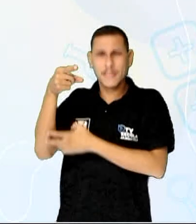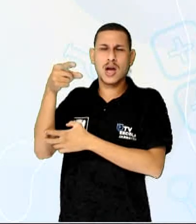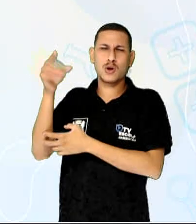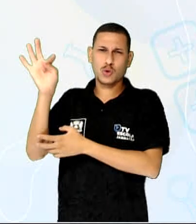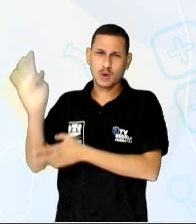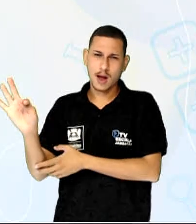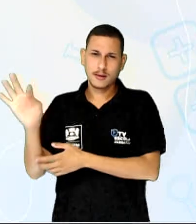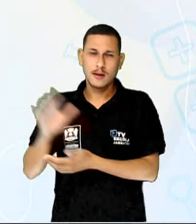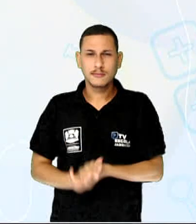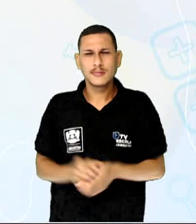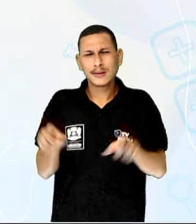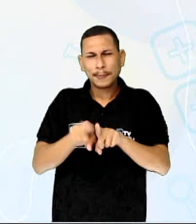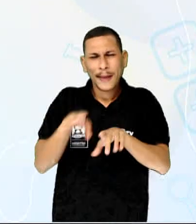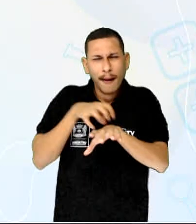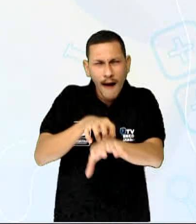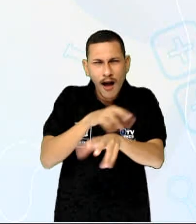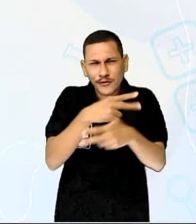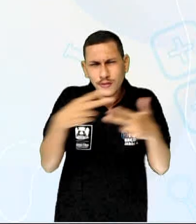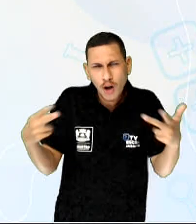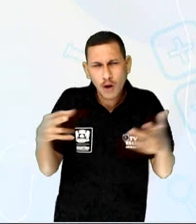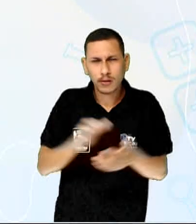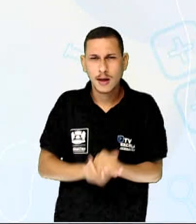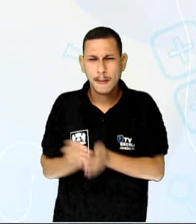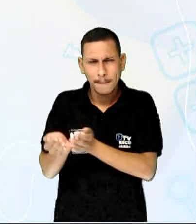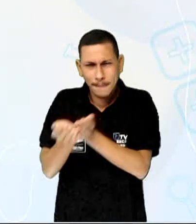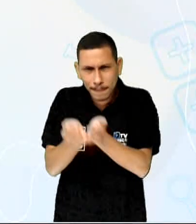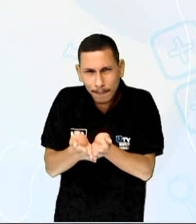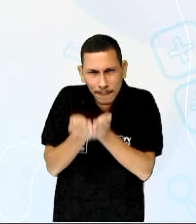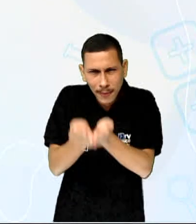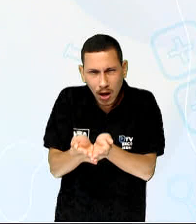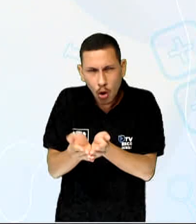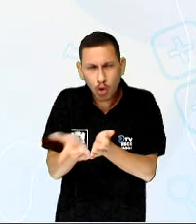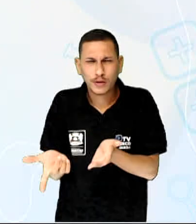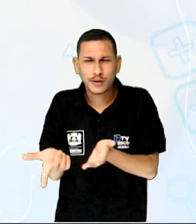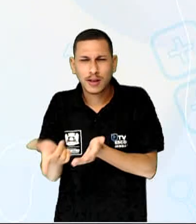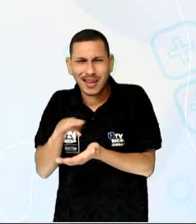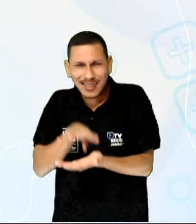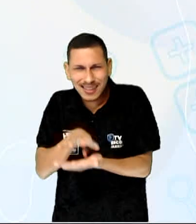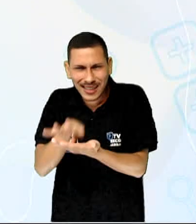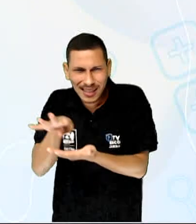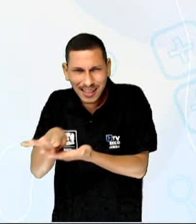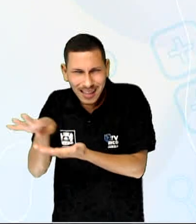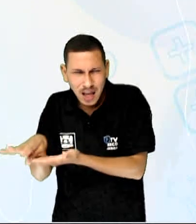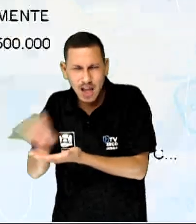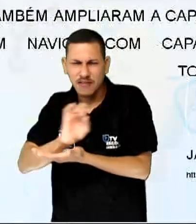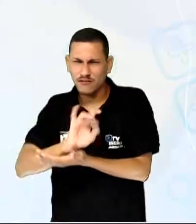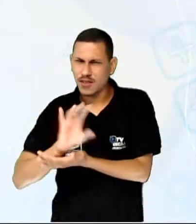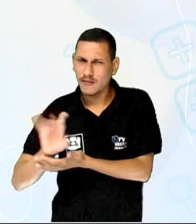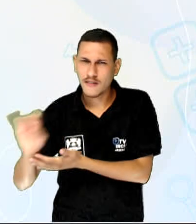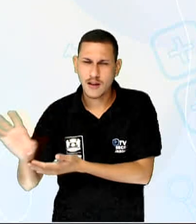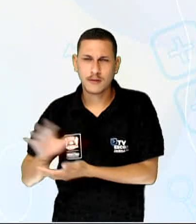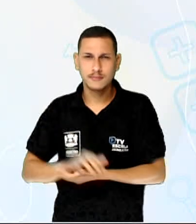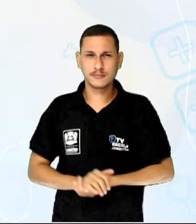Outros meios de transporte marítimo são barcos, canoas, jangadas e etc.